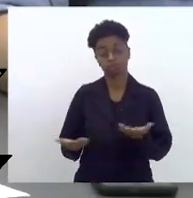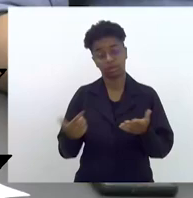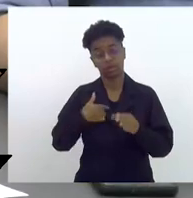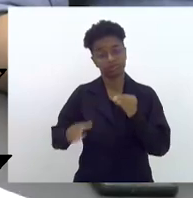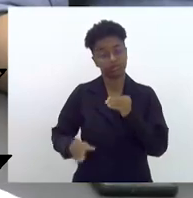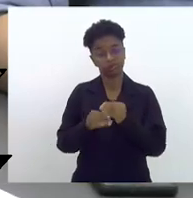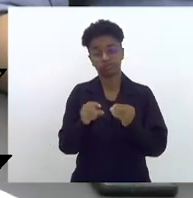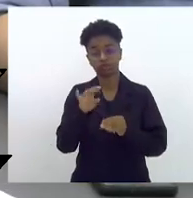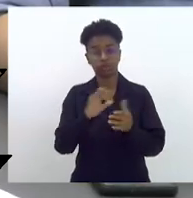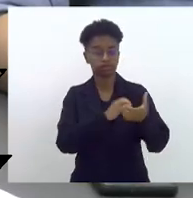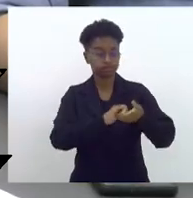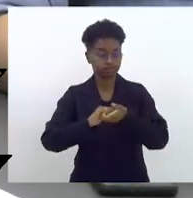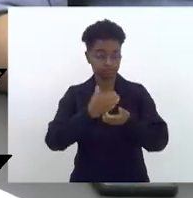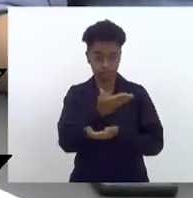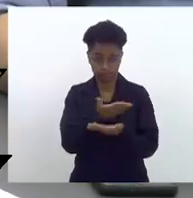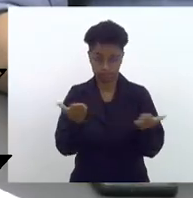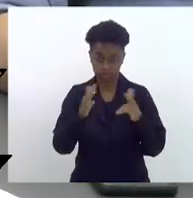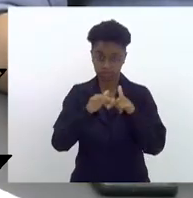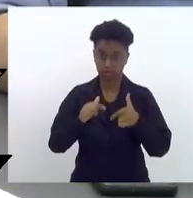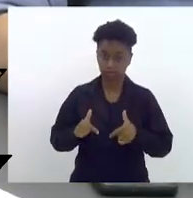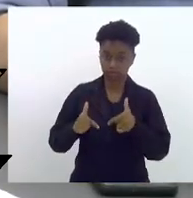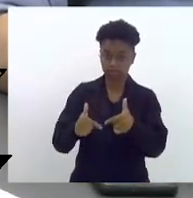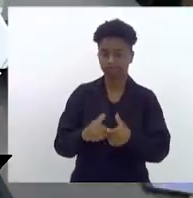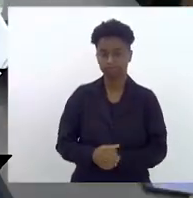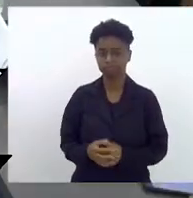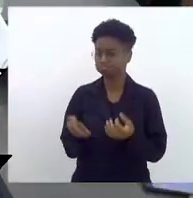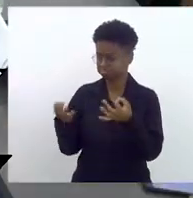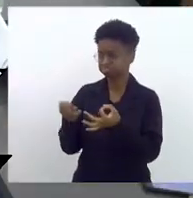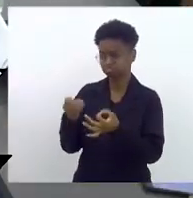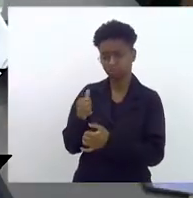saudando vossa excelência pela iniciativa